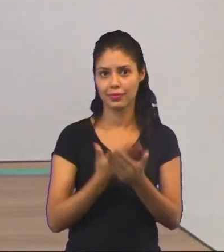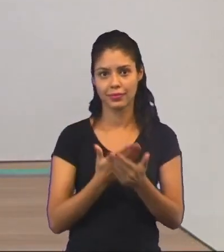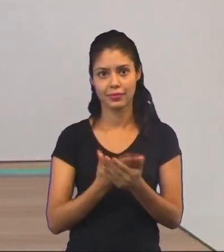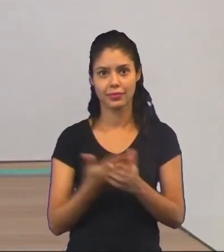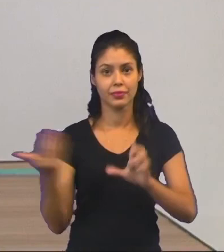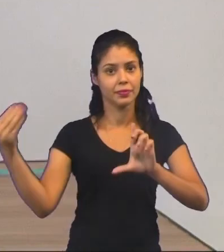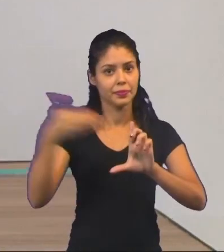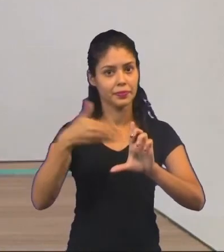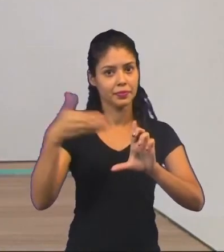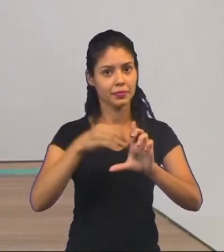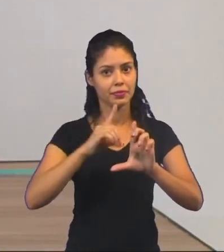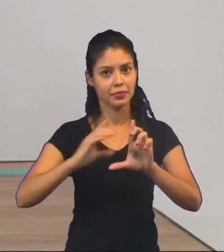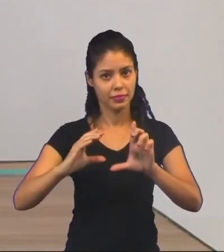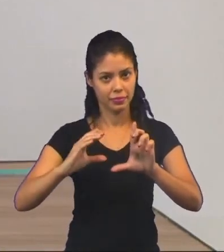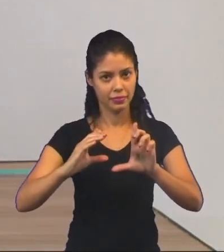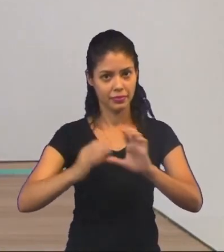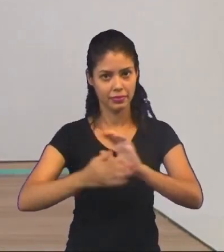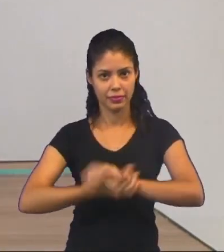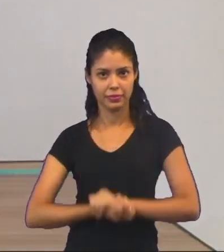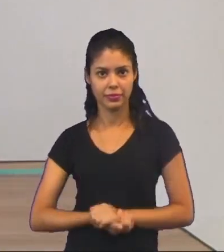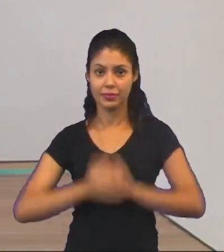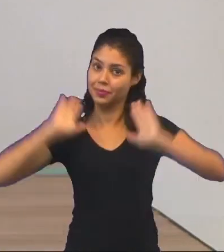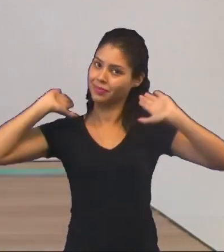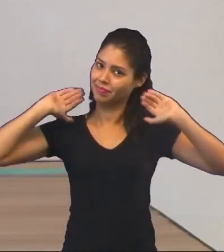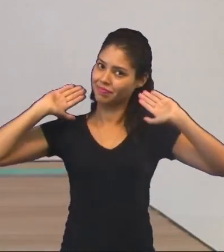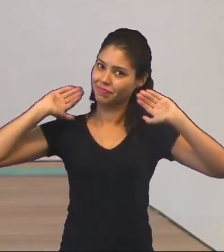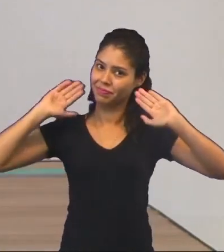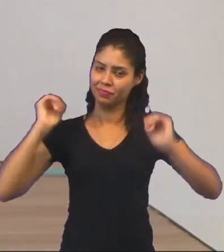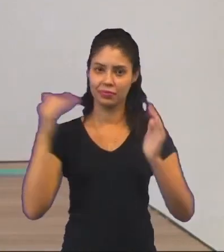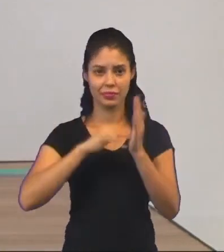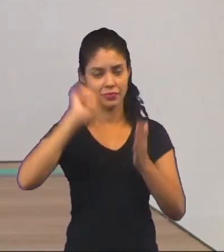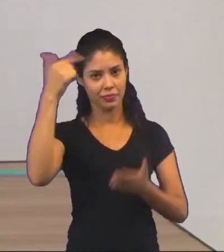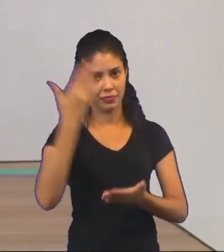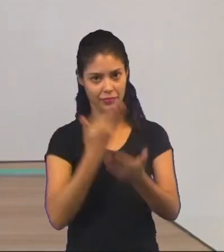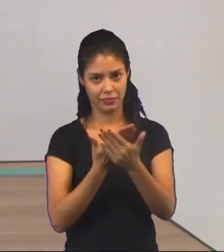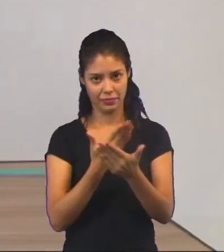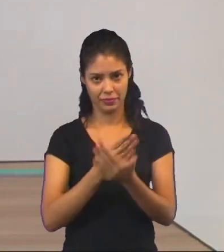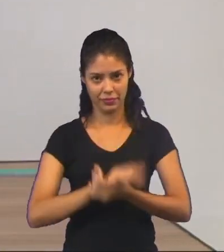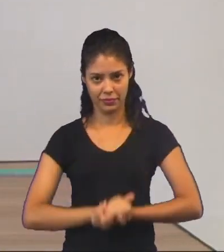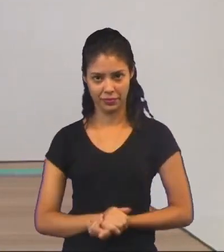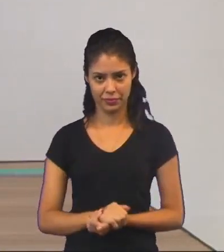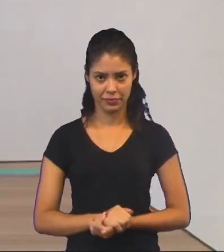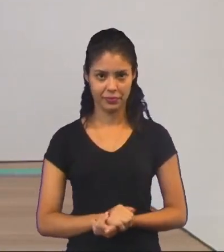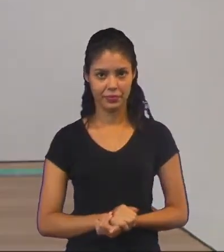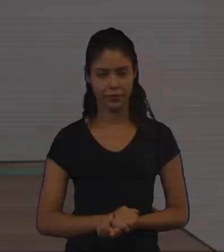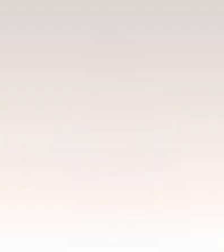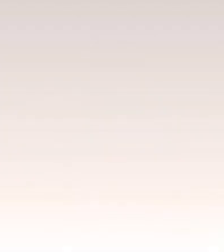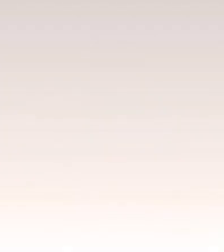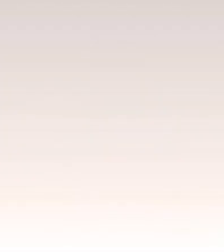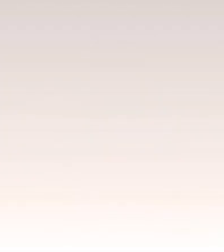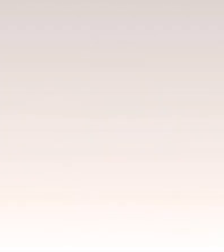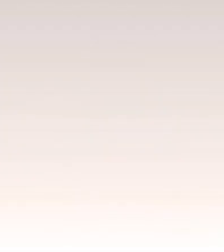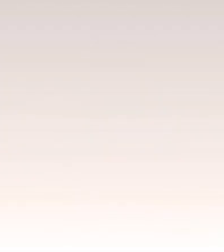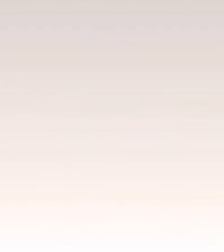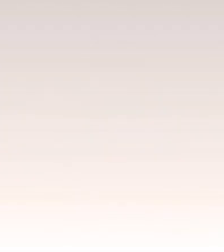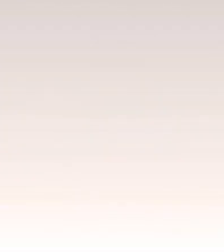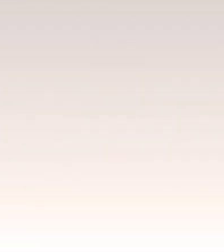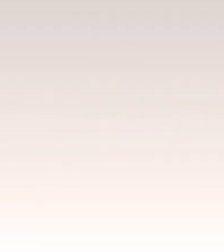estudando, acessando as nossas aulas pela plataforma Eduque. Tchau, tchau e até o nosso próximo encontro.